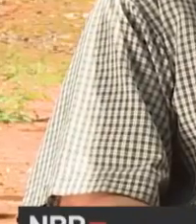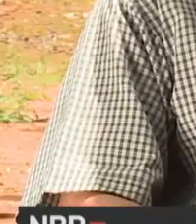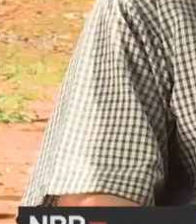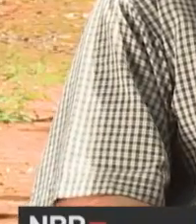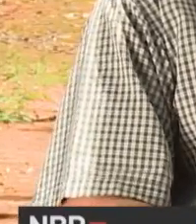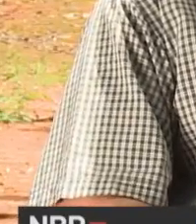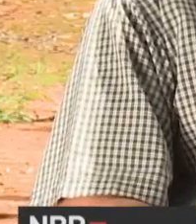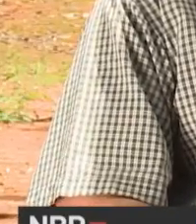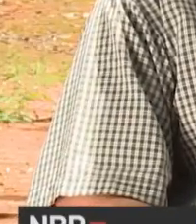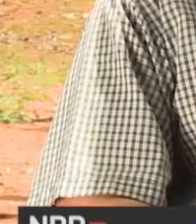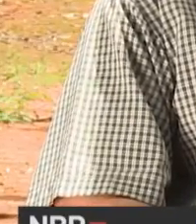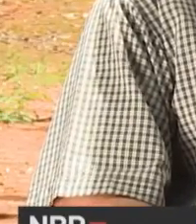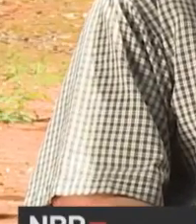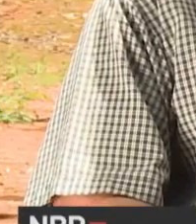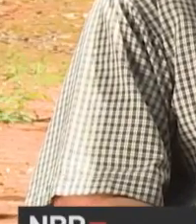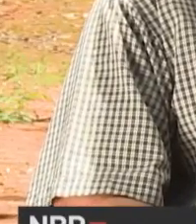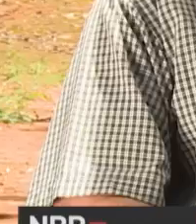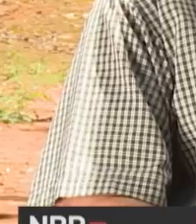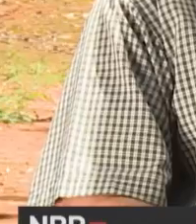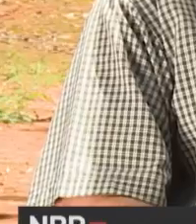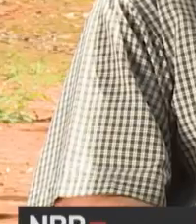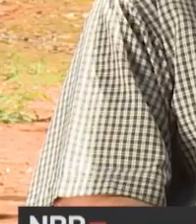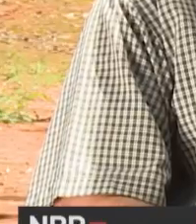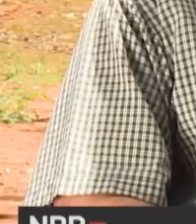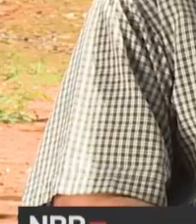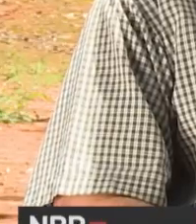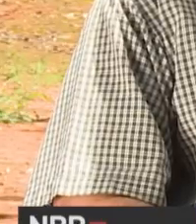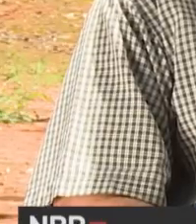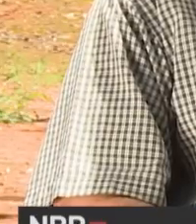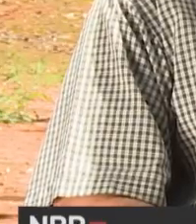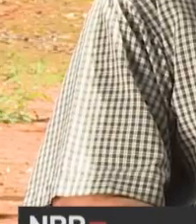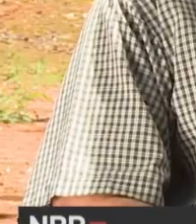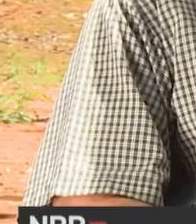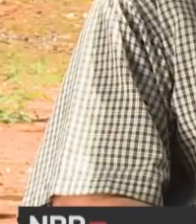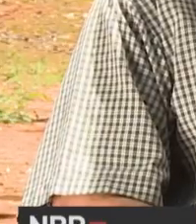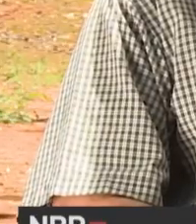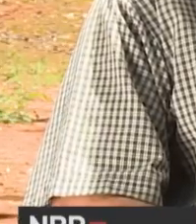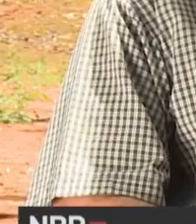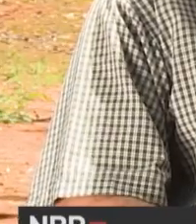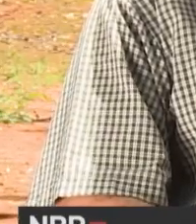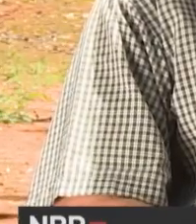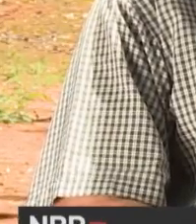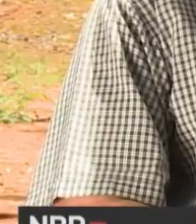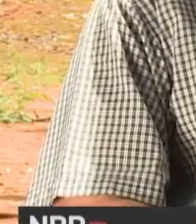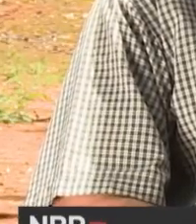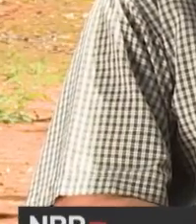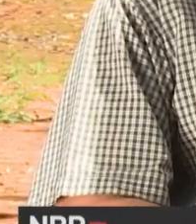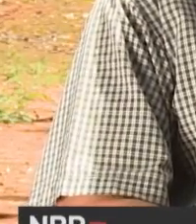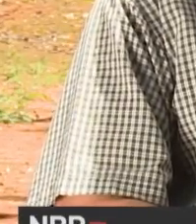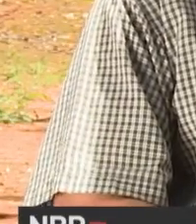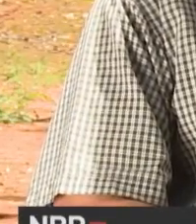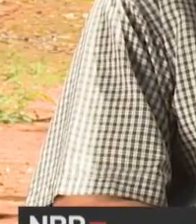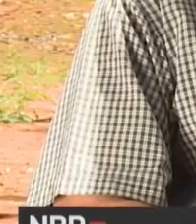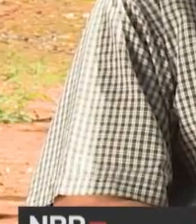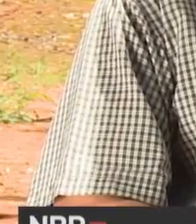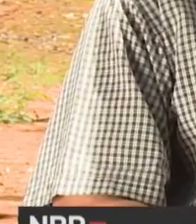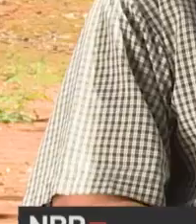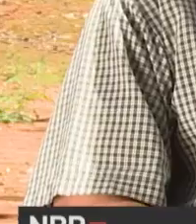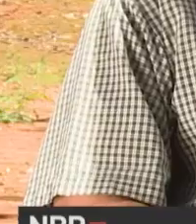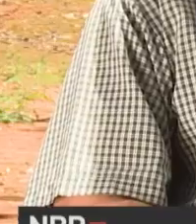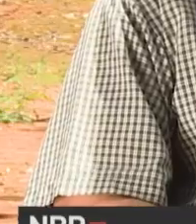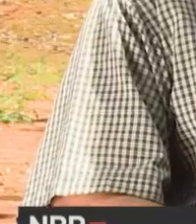que concentra uma grande quantidade de sítios arqueológicos, né? E uma biodiversidade singular também, né? Uma área bastante importante na